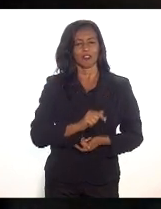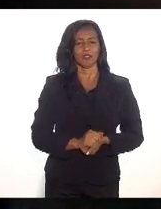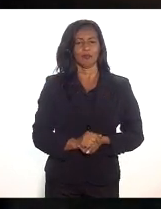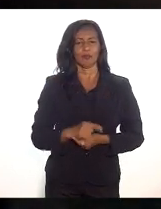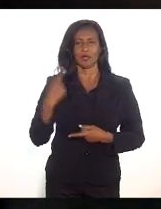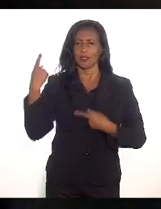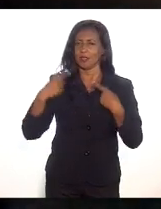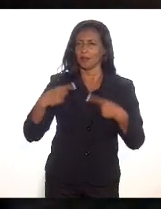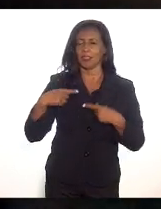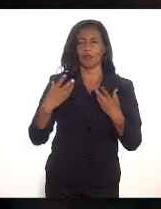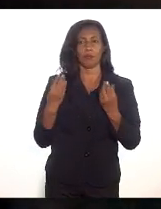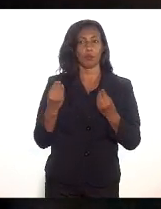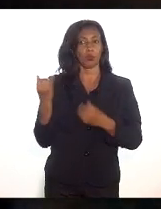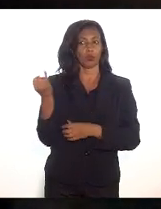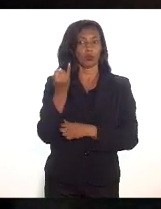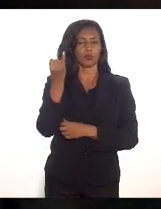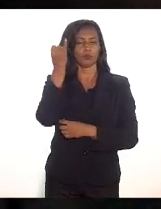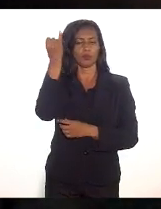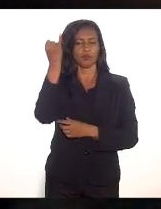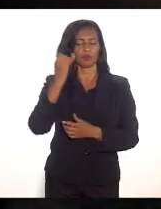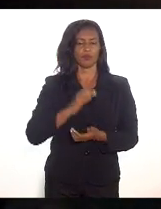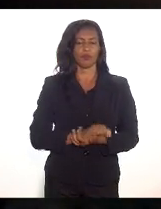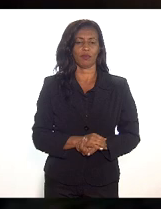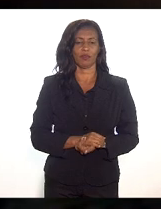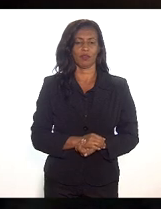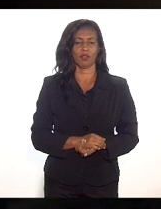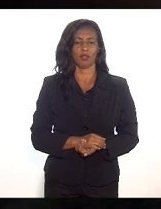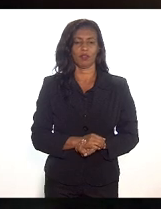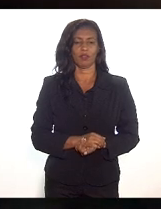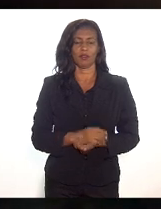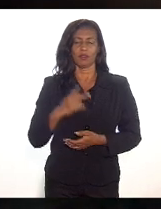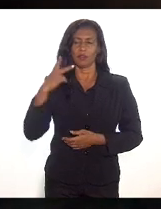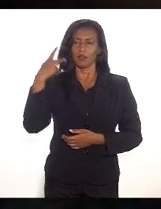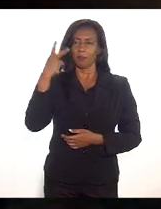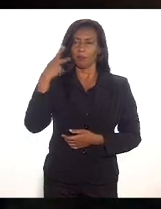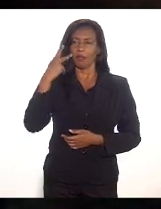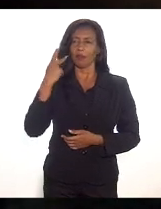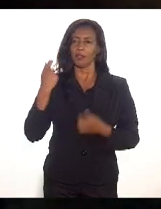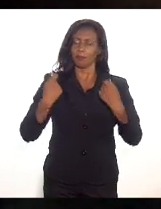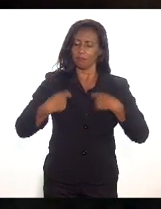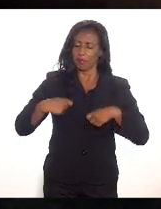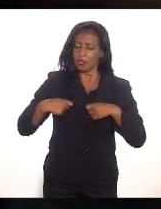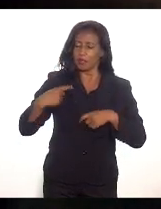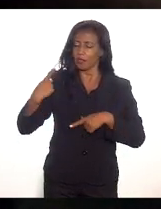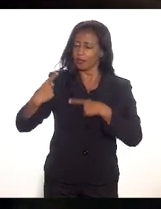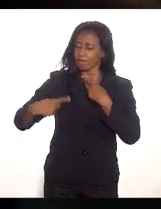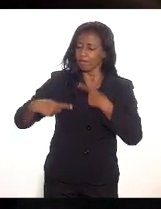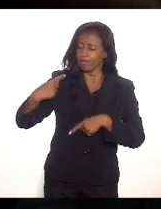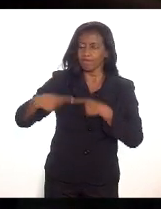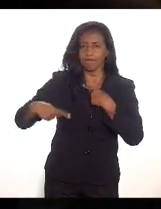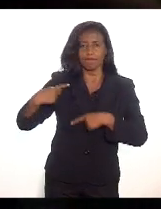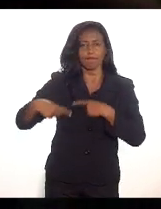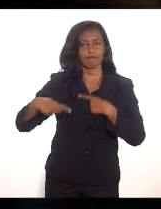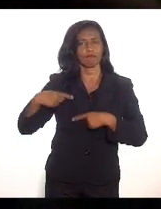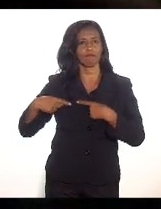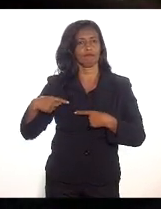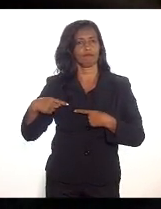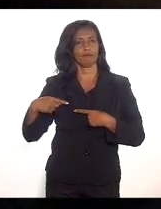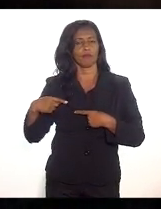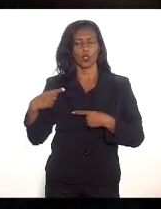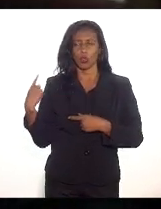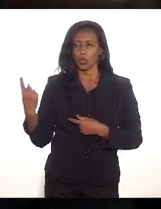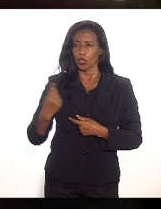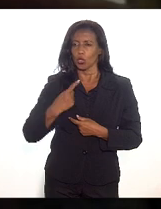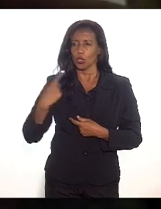muito importante porque isso é a alma do parlamento. O parlamento precisa do debate para poder se alimentar, porque nós precisamos